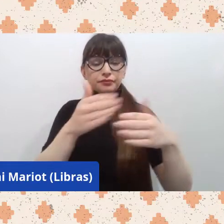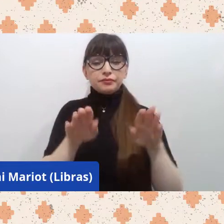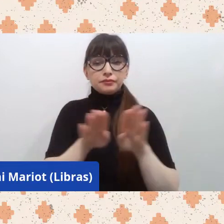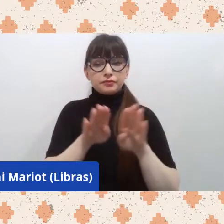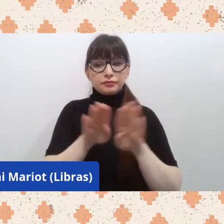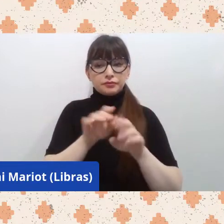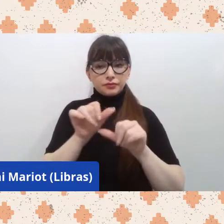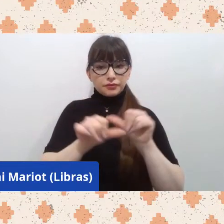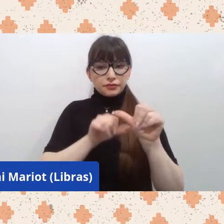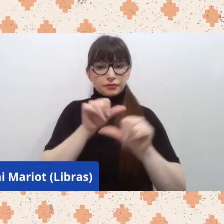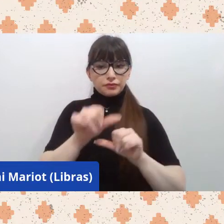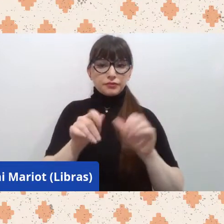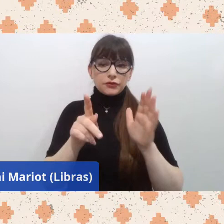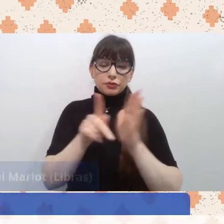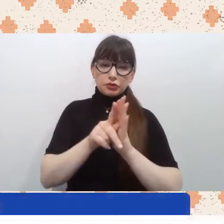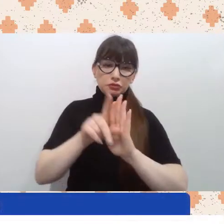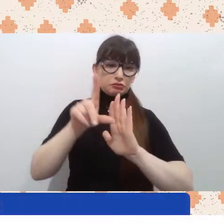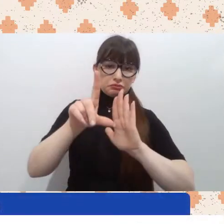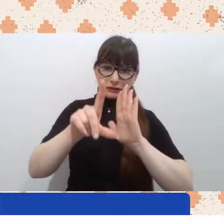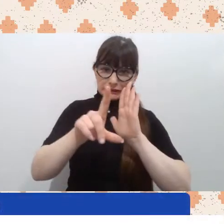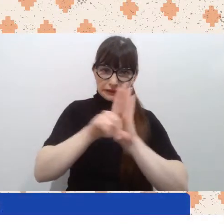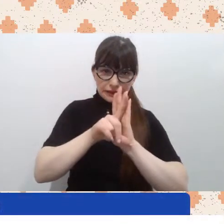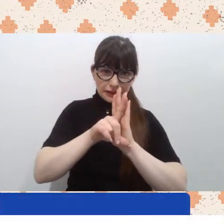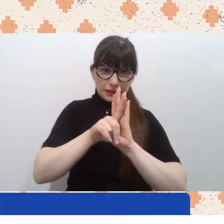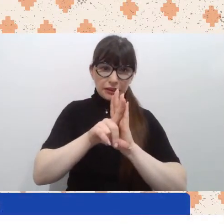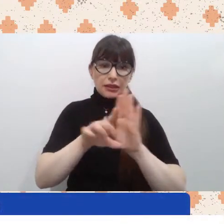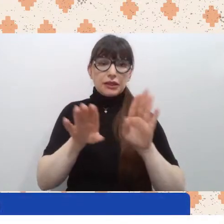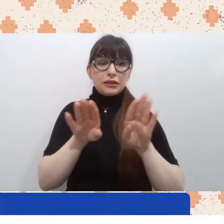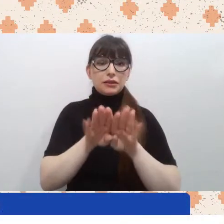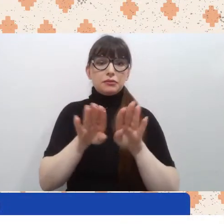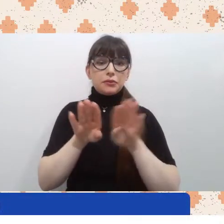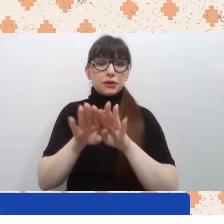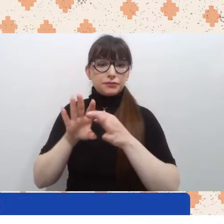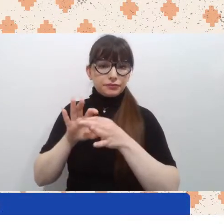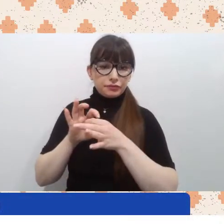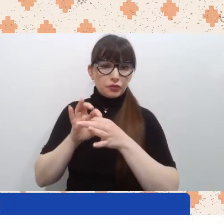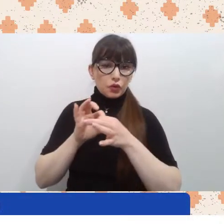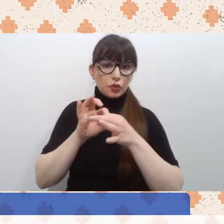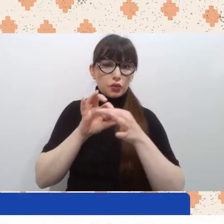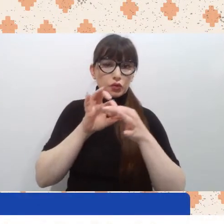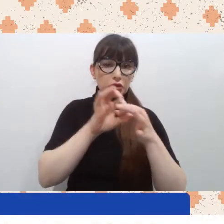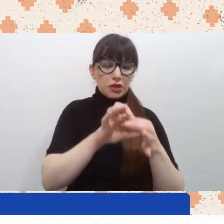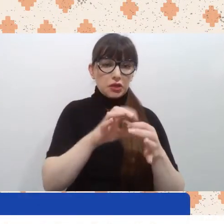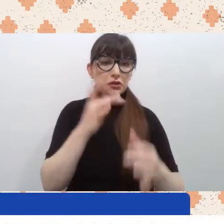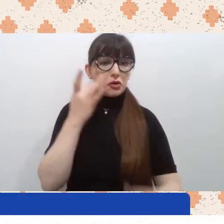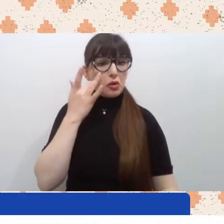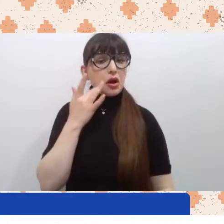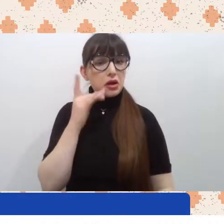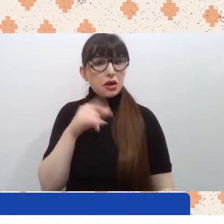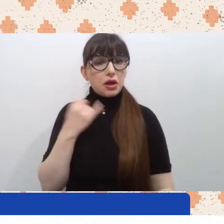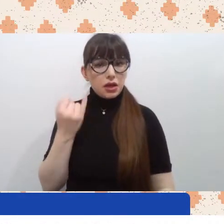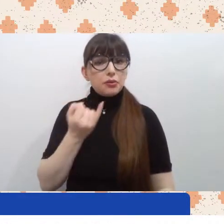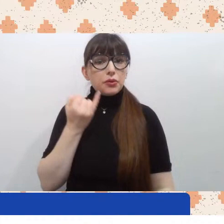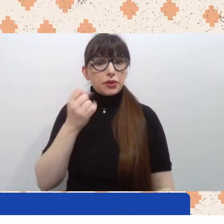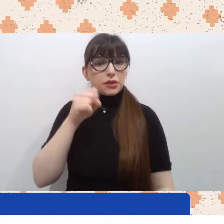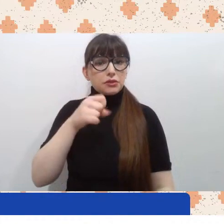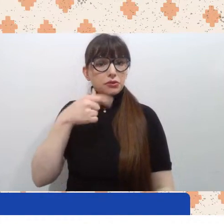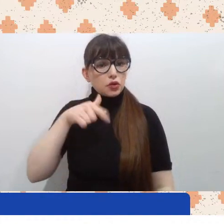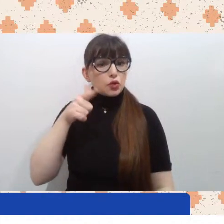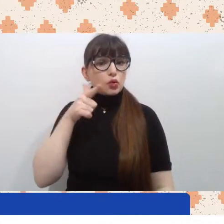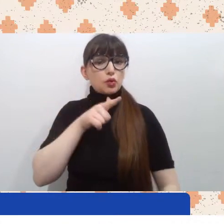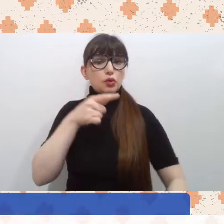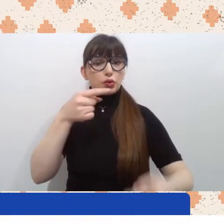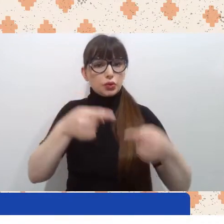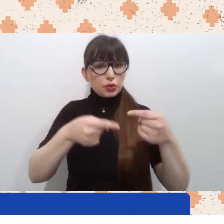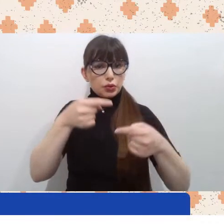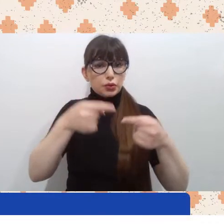mudanças, inclusive na legislação, nos contextos e tudo mais, e eu acho que isso é bem relevante para a gente poder discutir um pouquinho